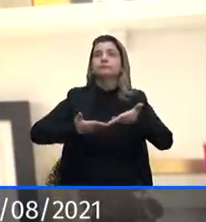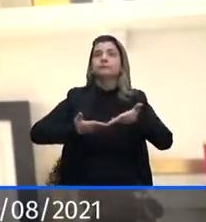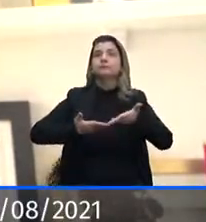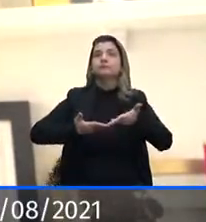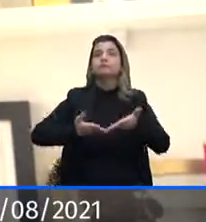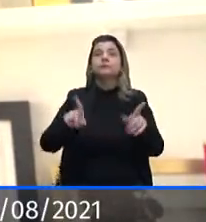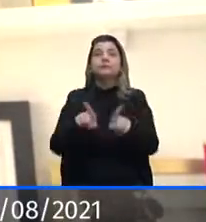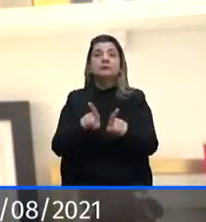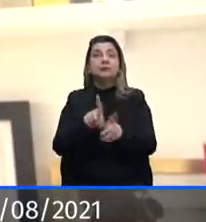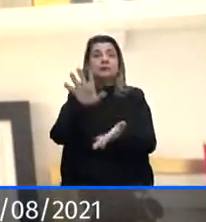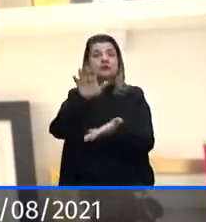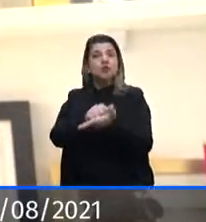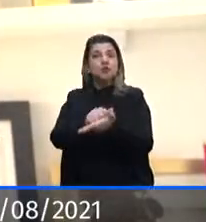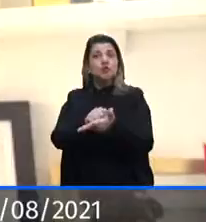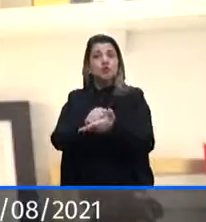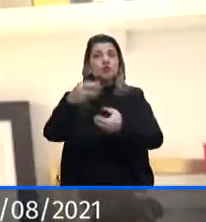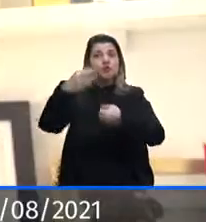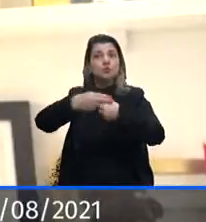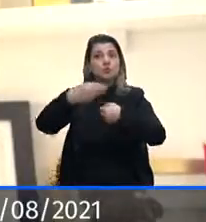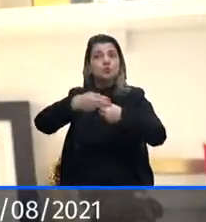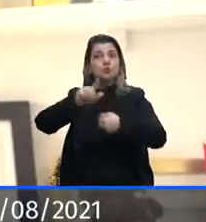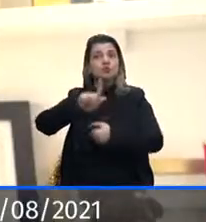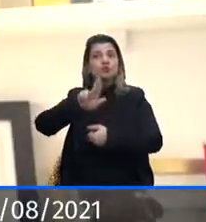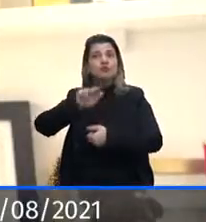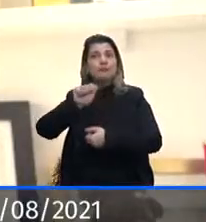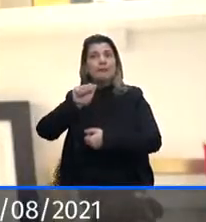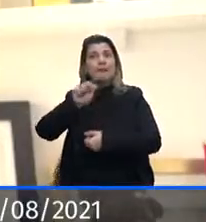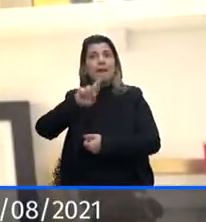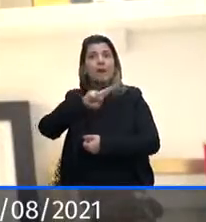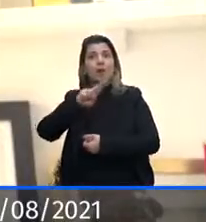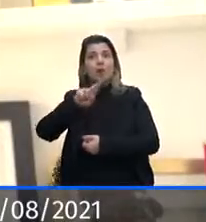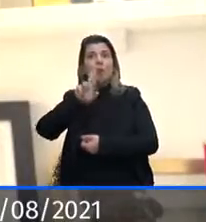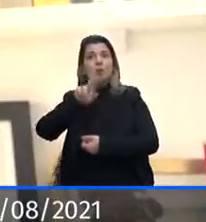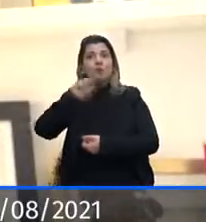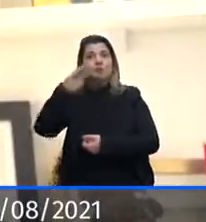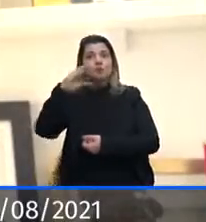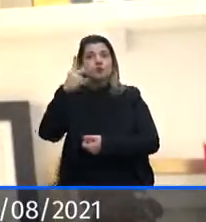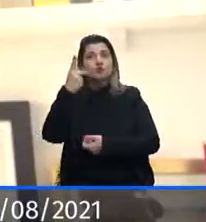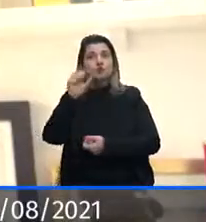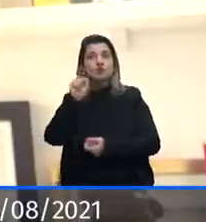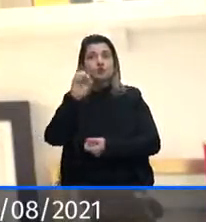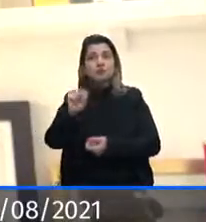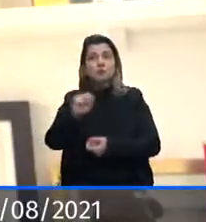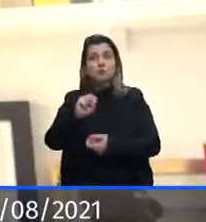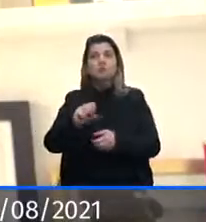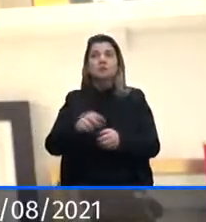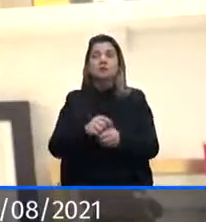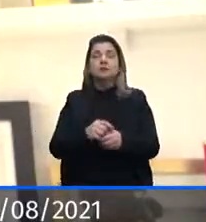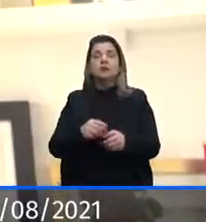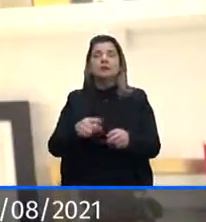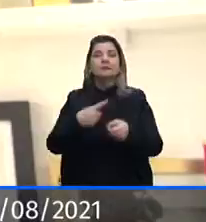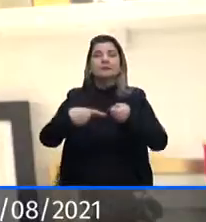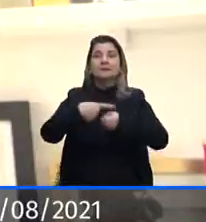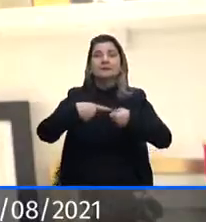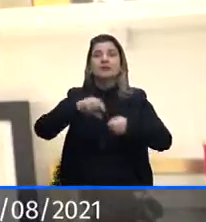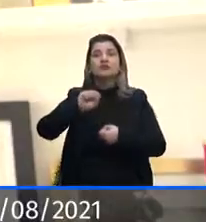e de registro do município de Garruchos, integrante da comarca de Santo Antônio das